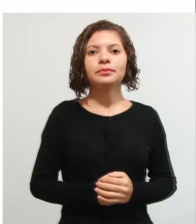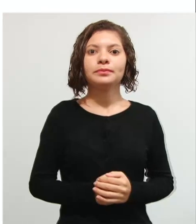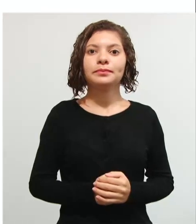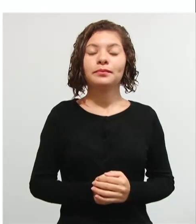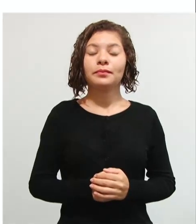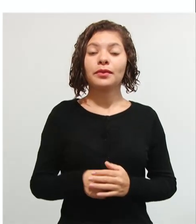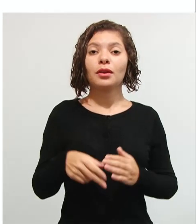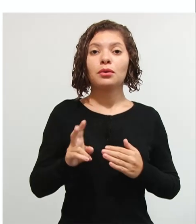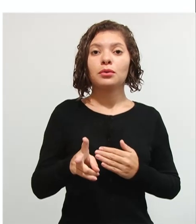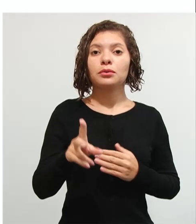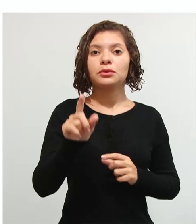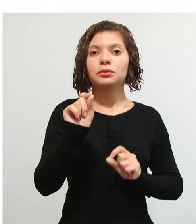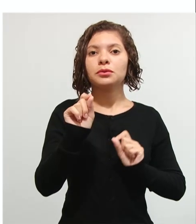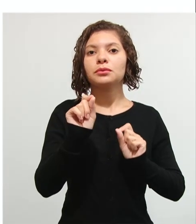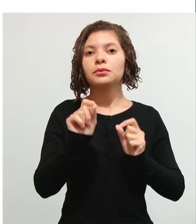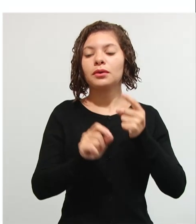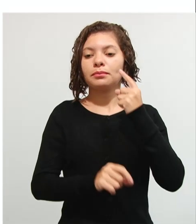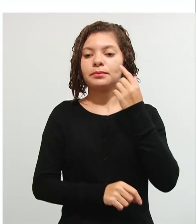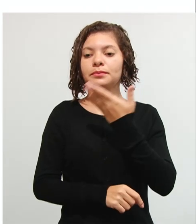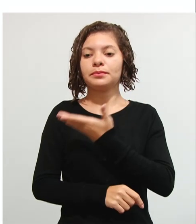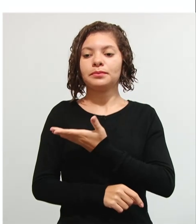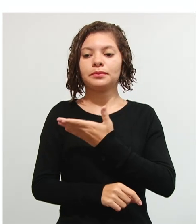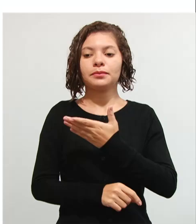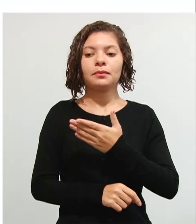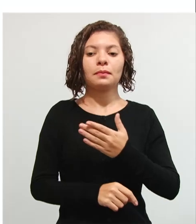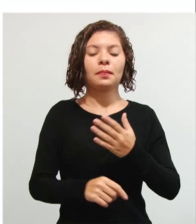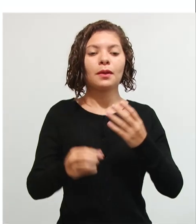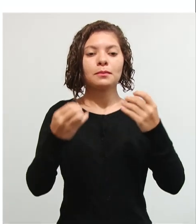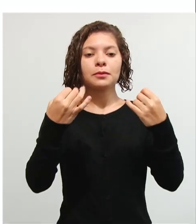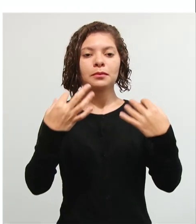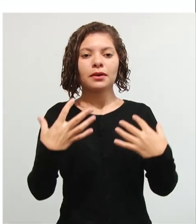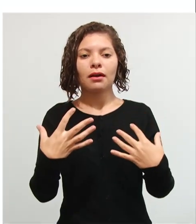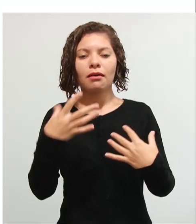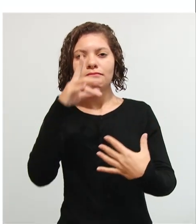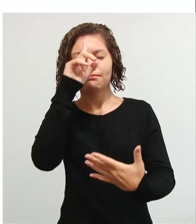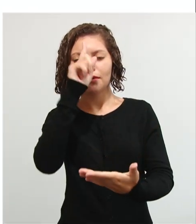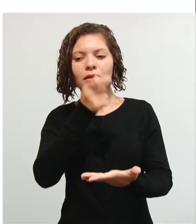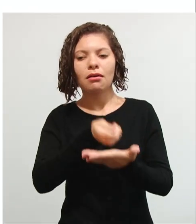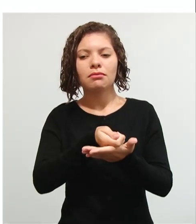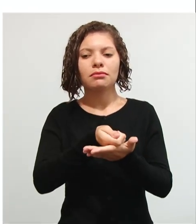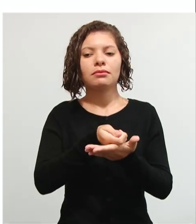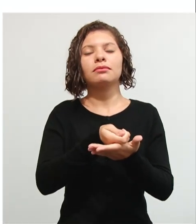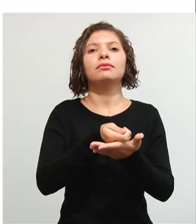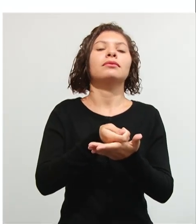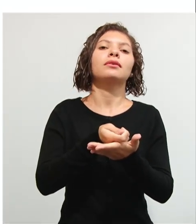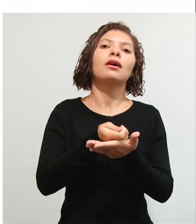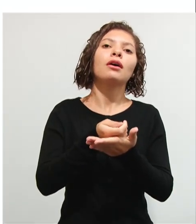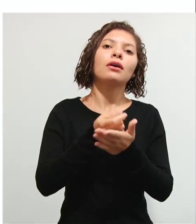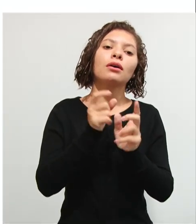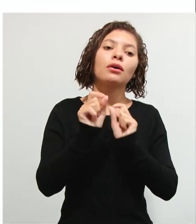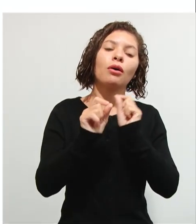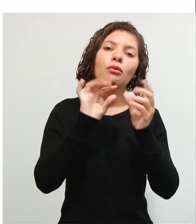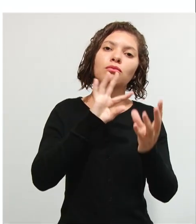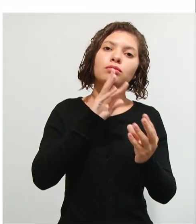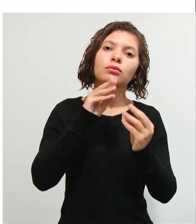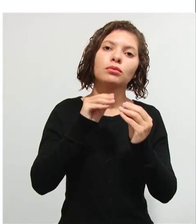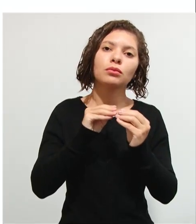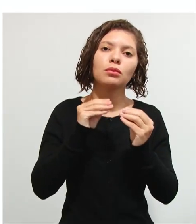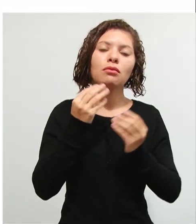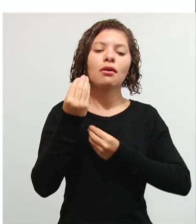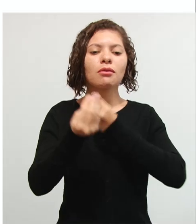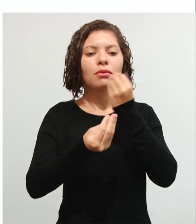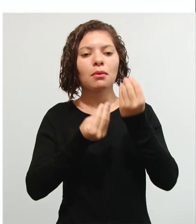Seguindo aqui, vamos falar então sobre essa tomada de decisões. Aqui nós vamos buscar resumir como a